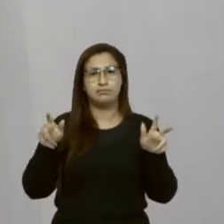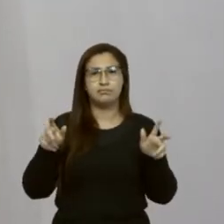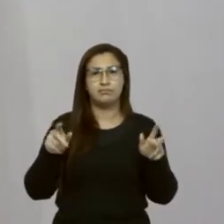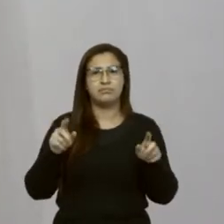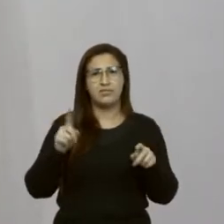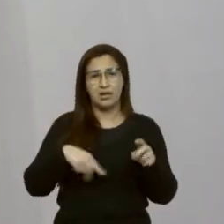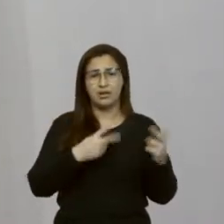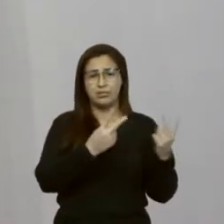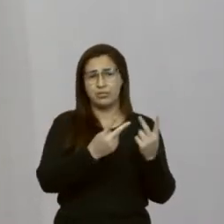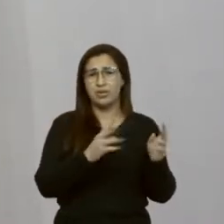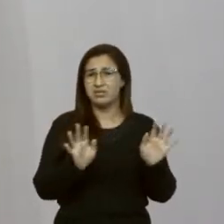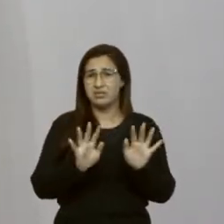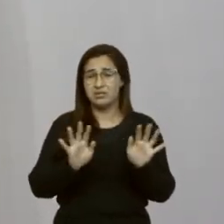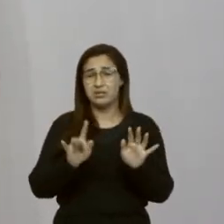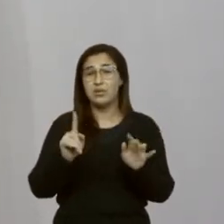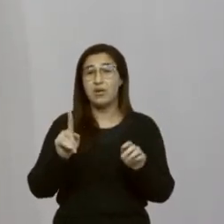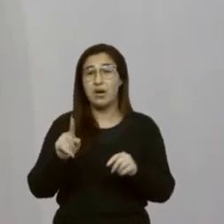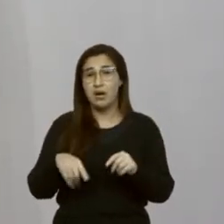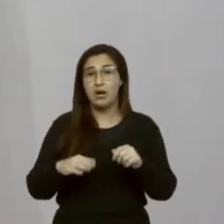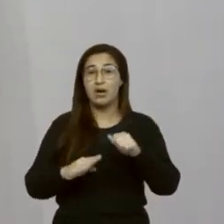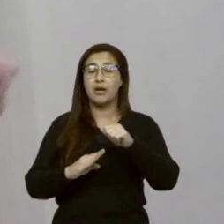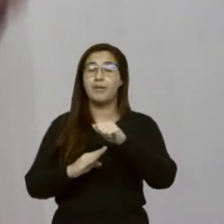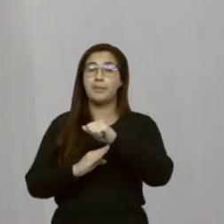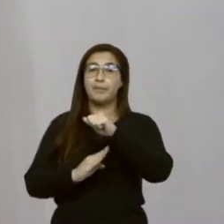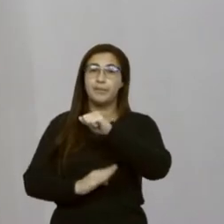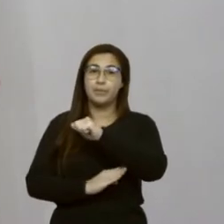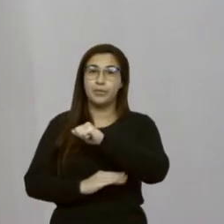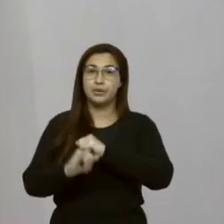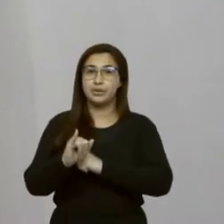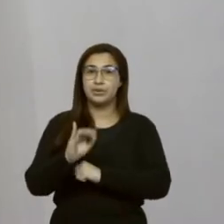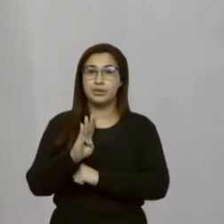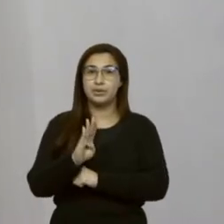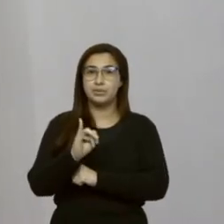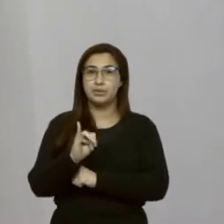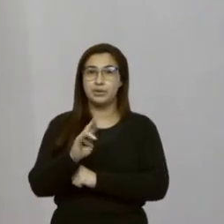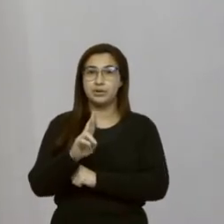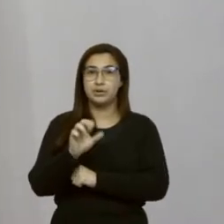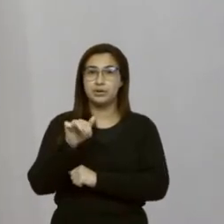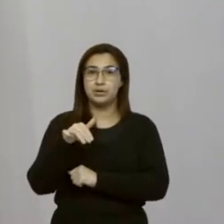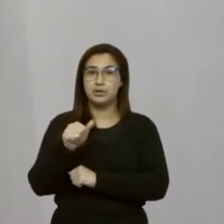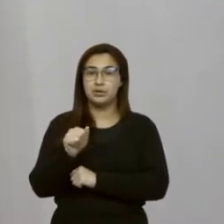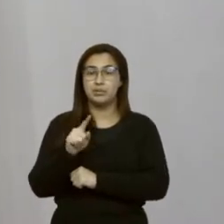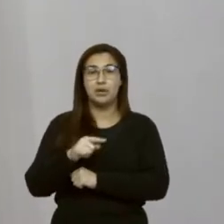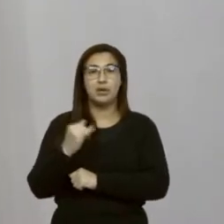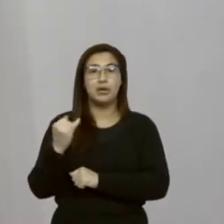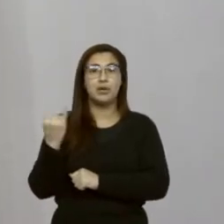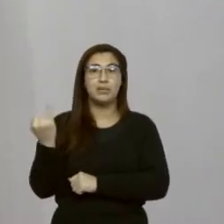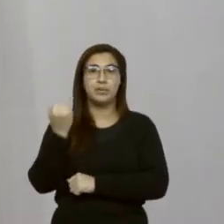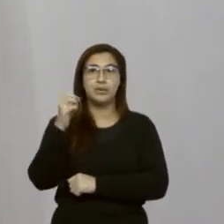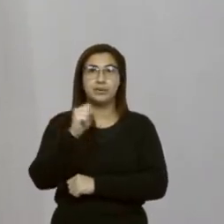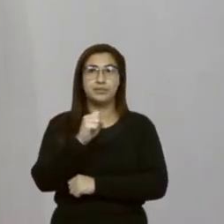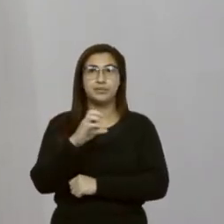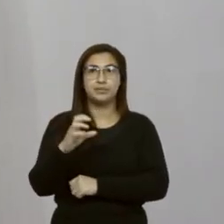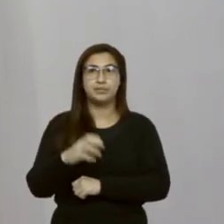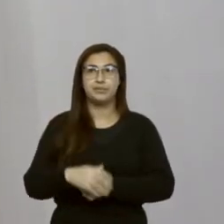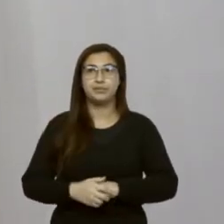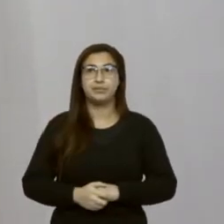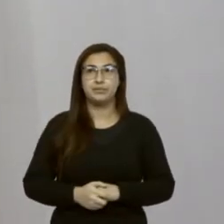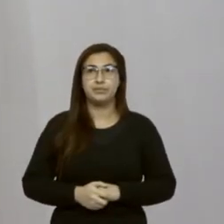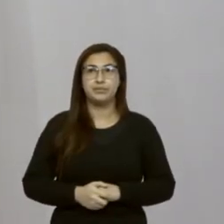duplicação, mas sim da ponte de Birama, que é tão importante para Santa Catarina. Eu não sei, presidente,